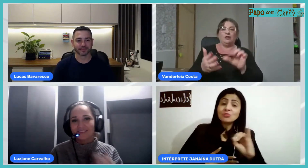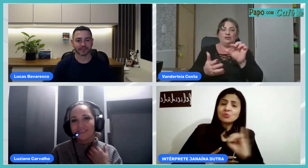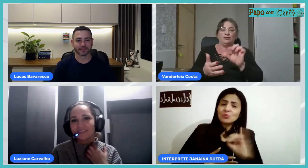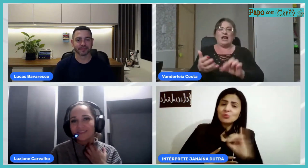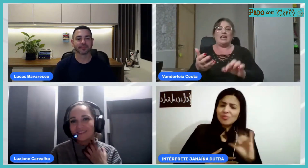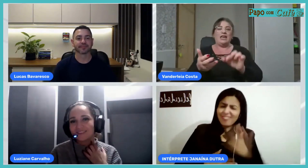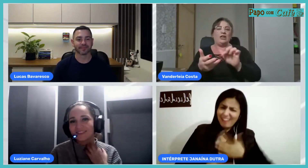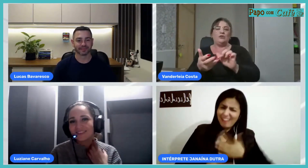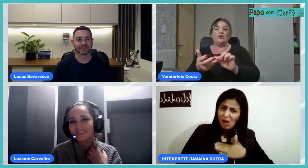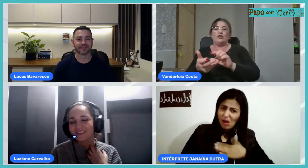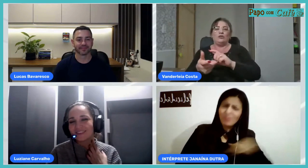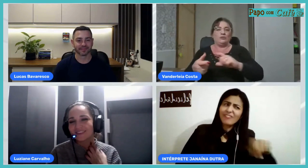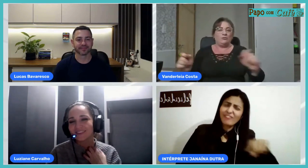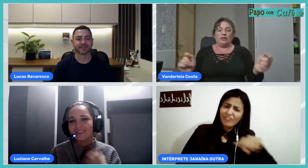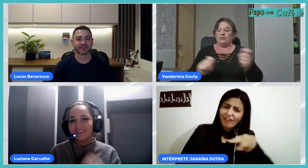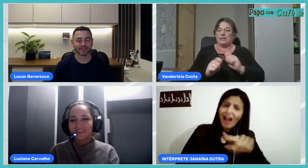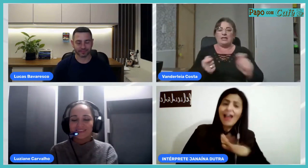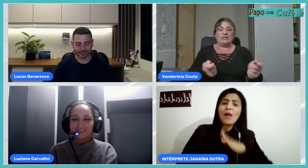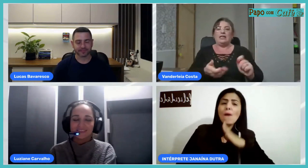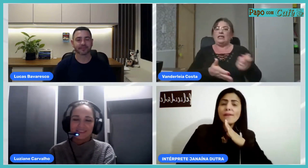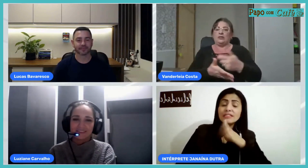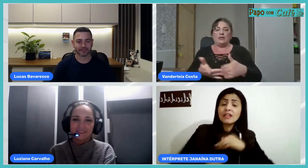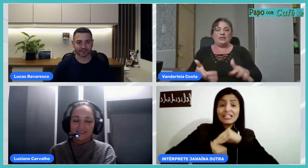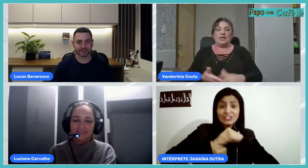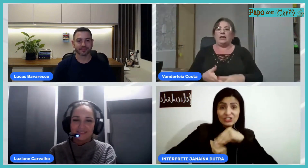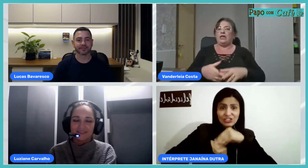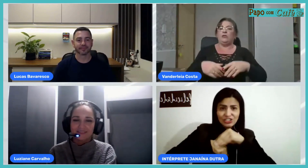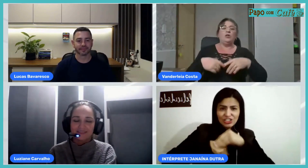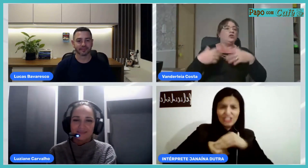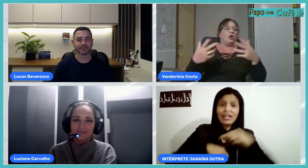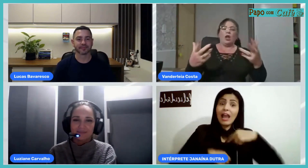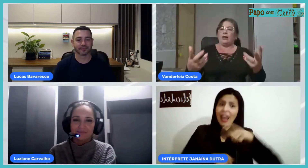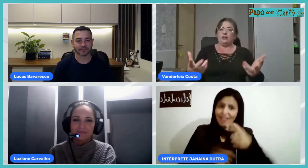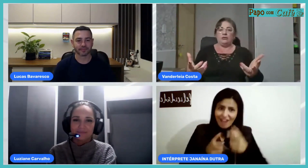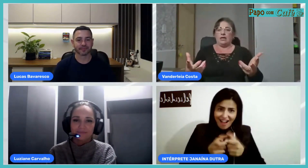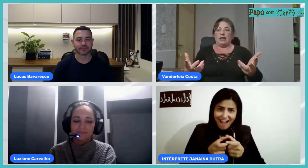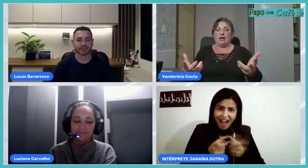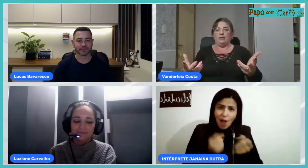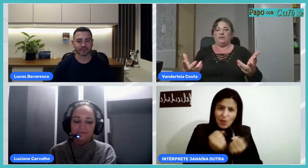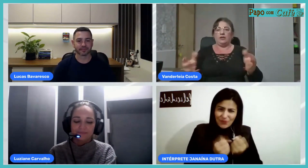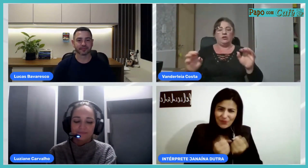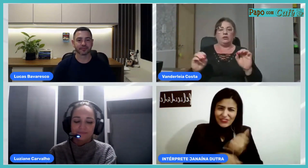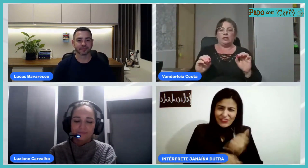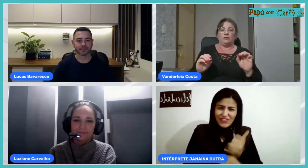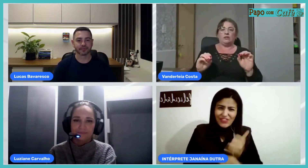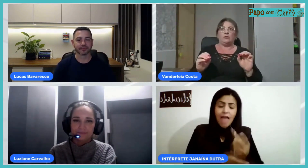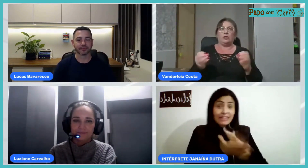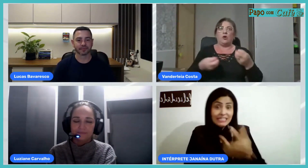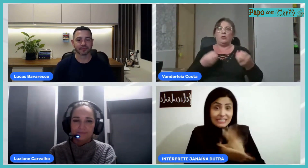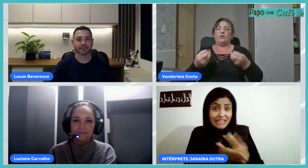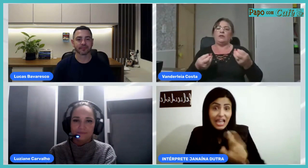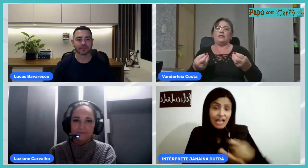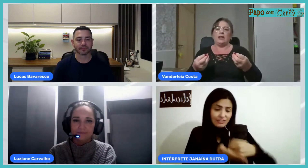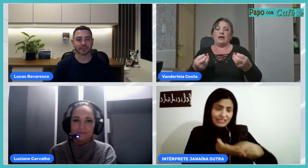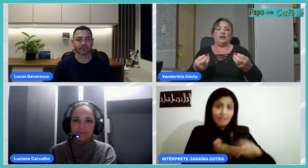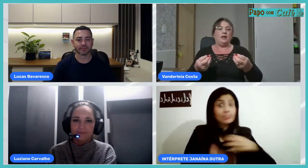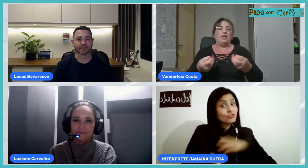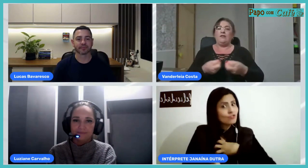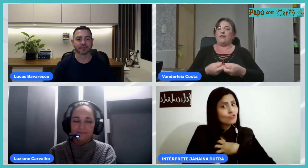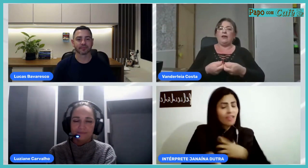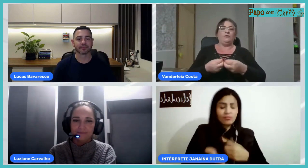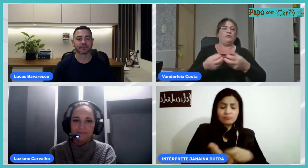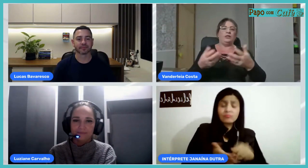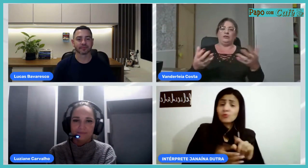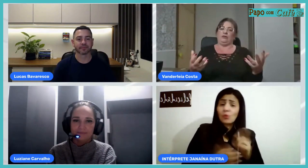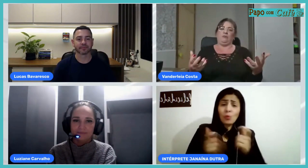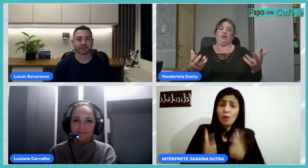dicas do carrinho, da escrita, do desenho, te coloca no lugar dela, faz de conta que tu é surda. Como que eu vou ensinar?